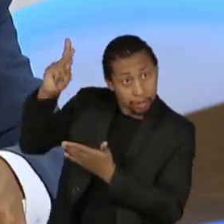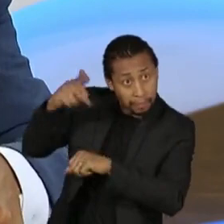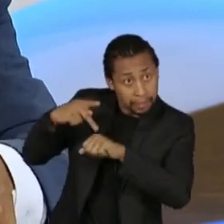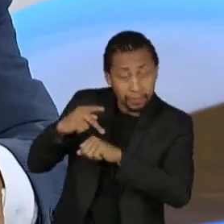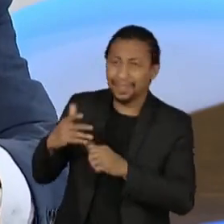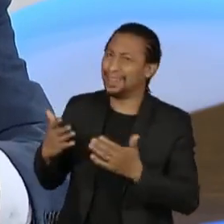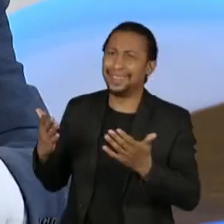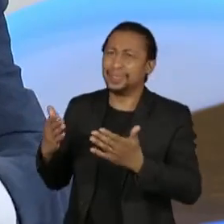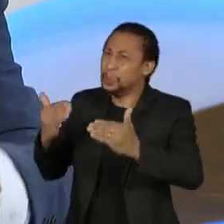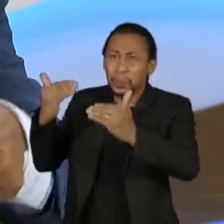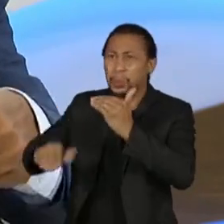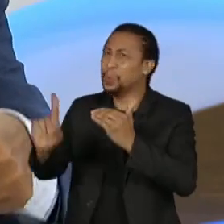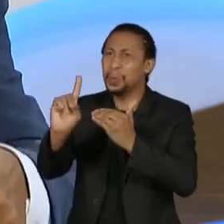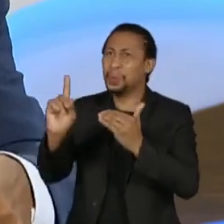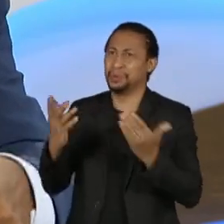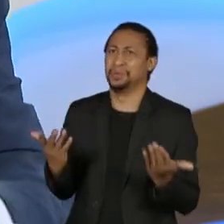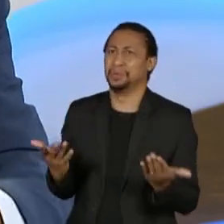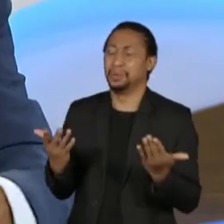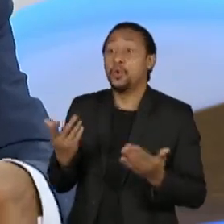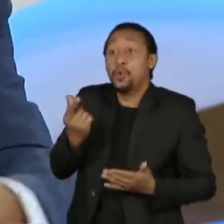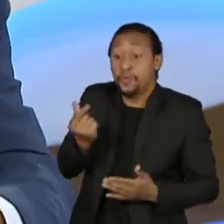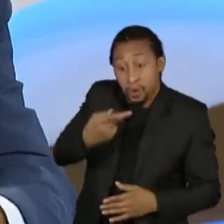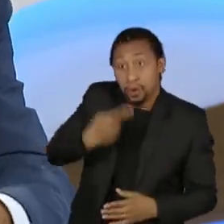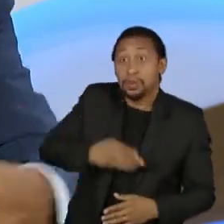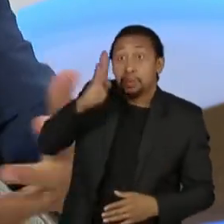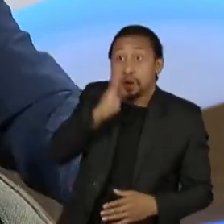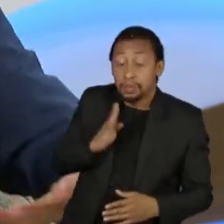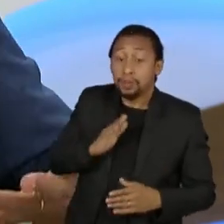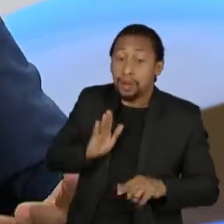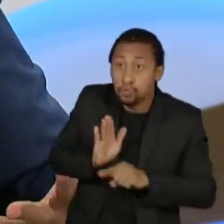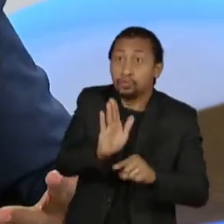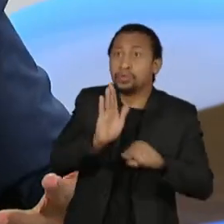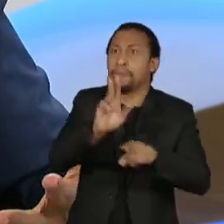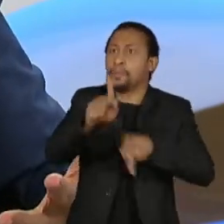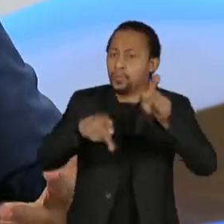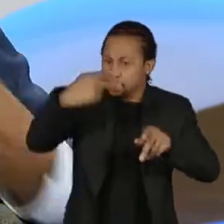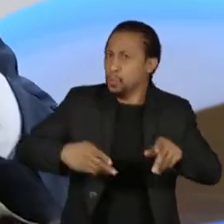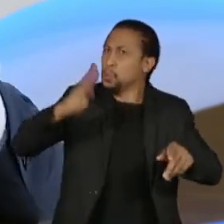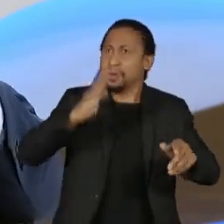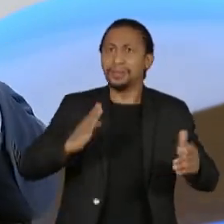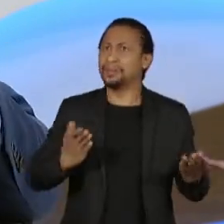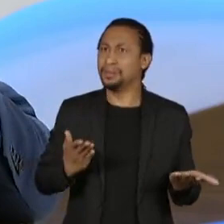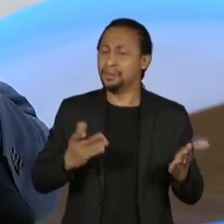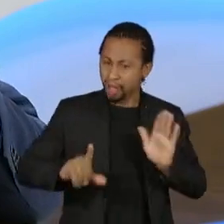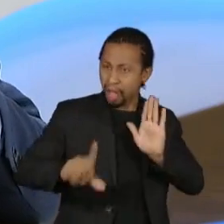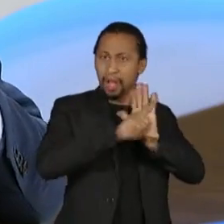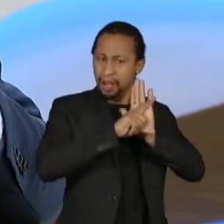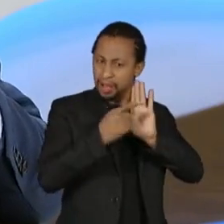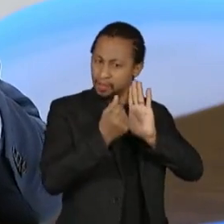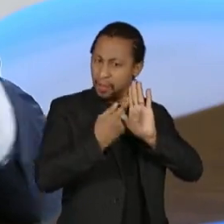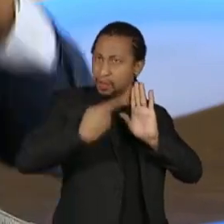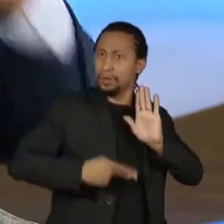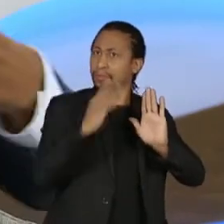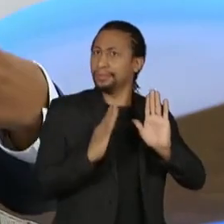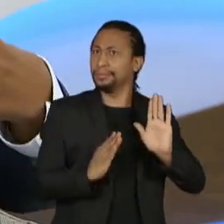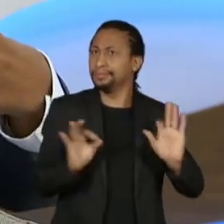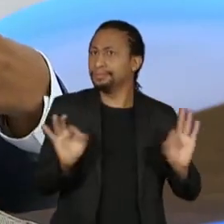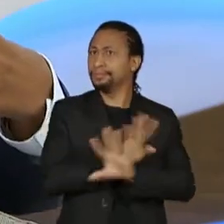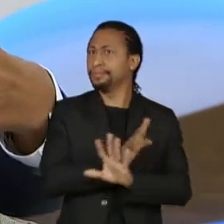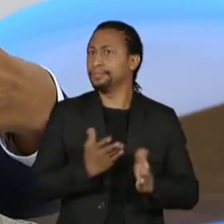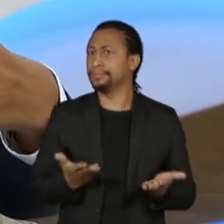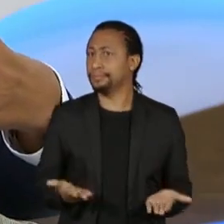preço interno, tem que defender o interesse do Brasil. Aí é lei de custo. Por quê? O